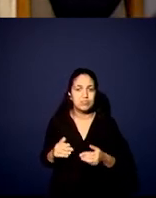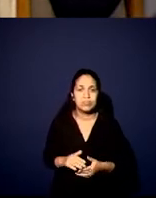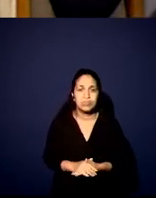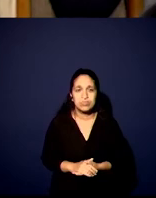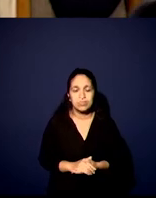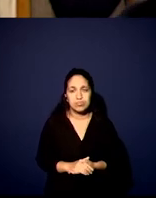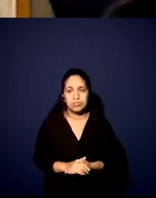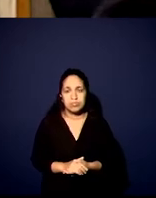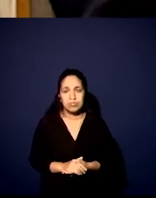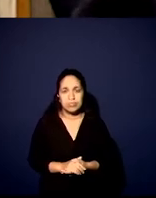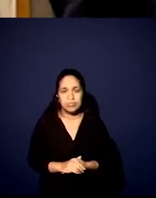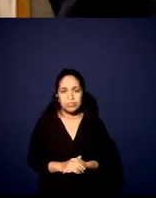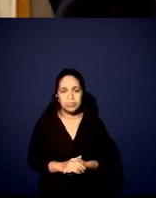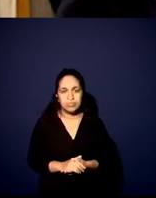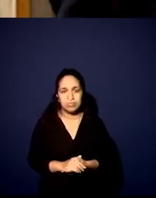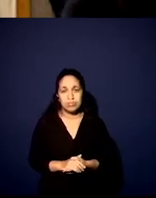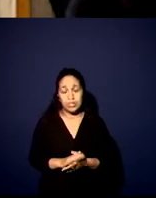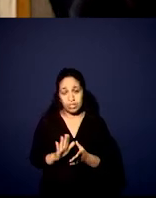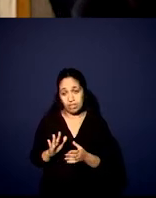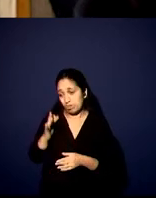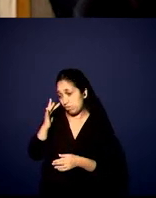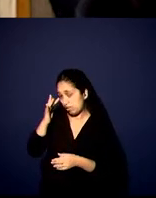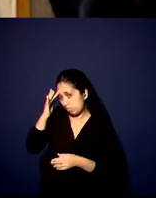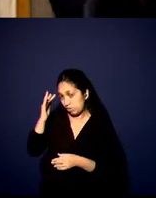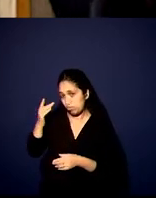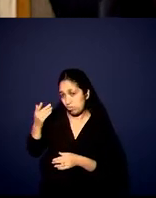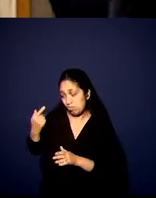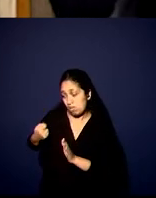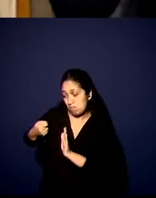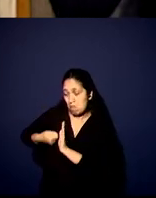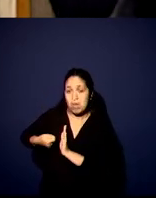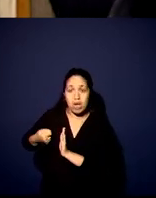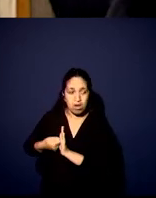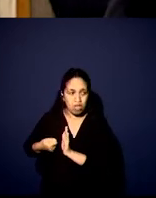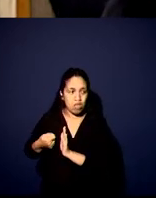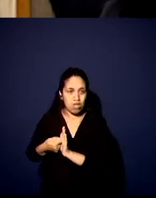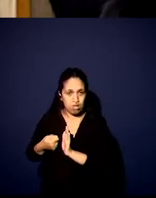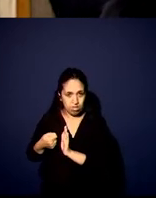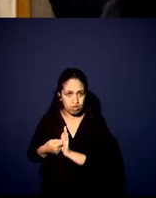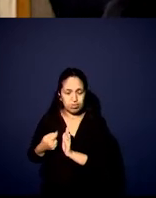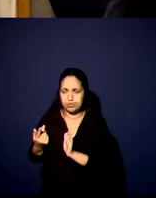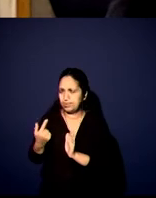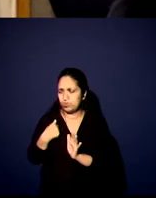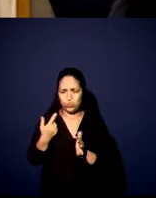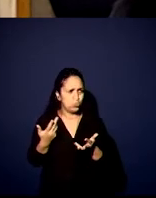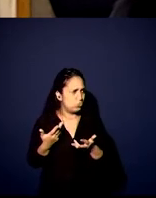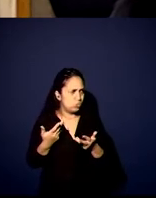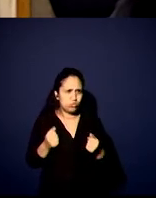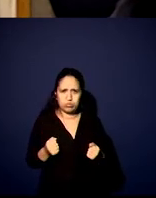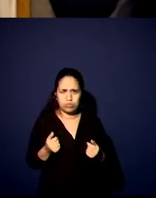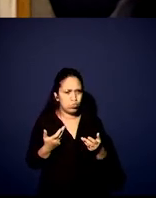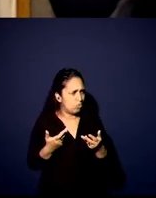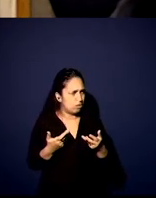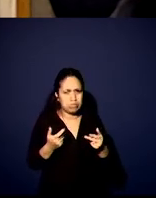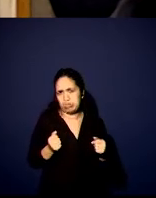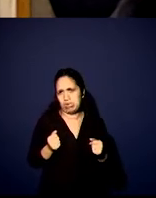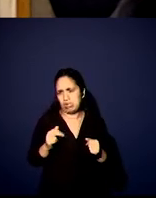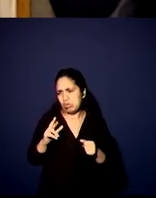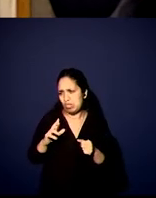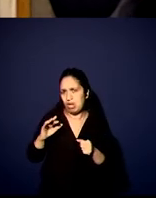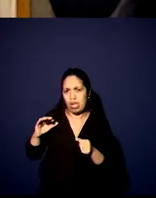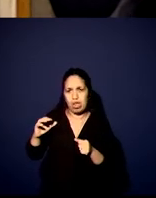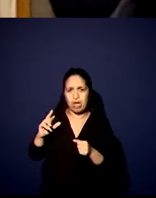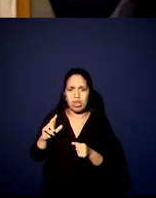do é do é do contribuinte e a essa vamos dizer assim conformismo por parte da Receita Federal